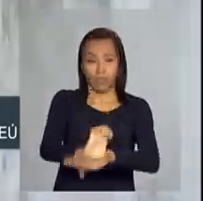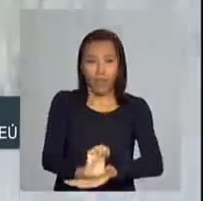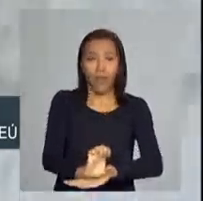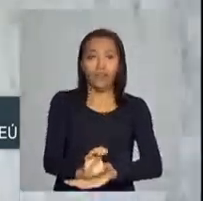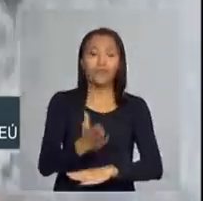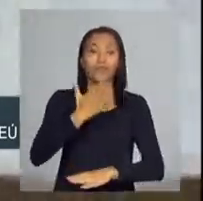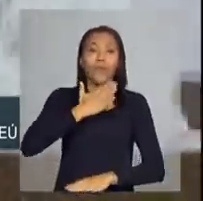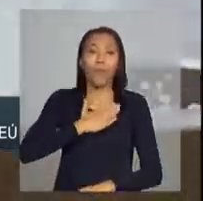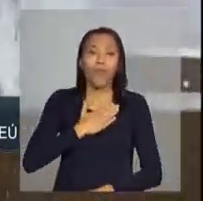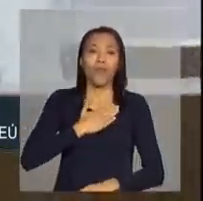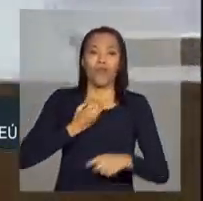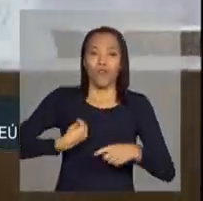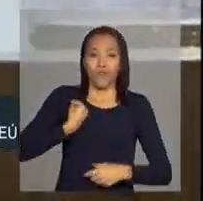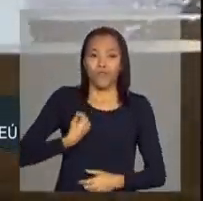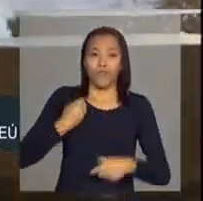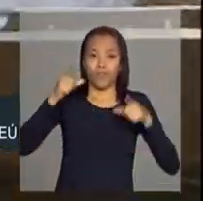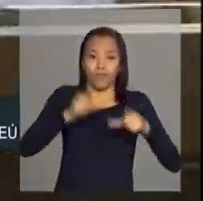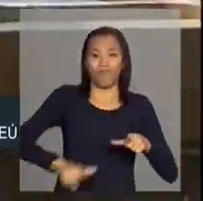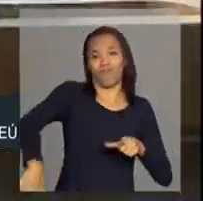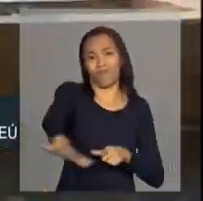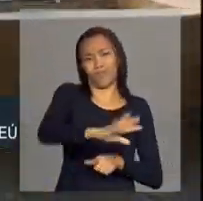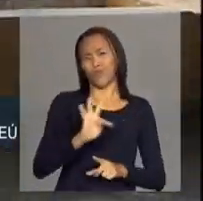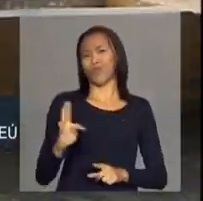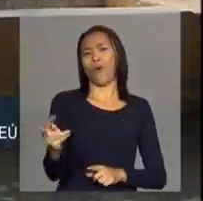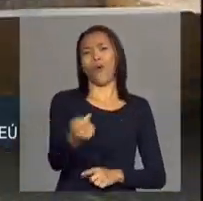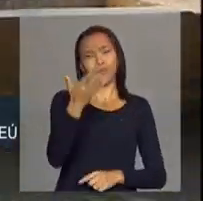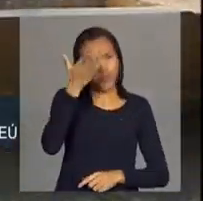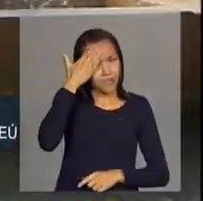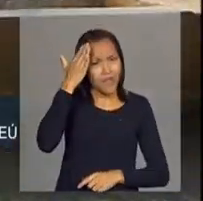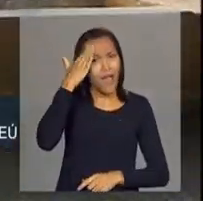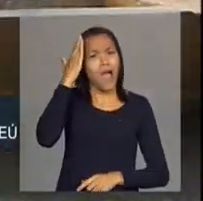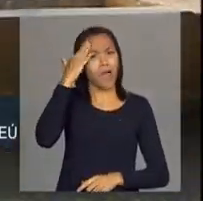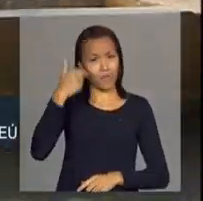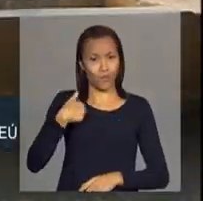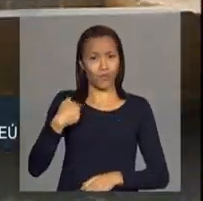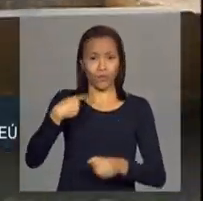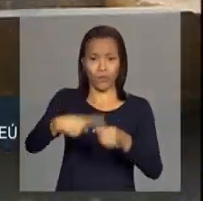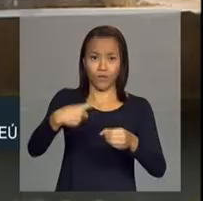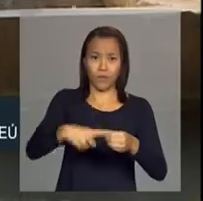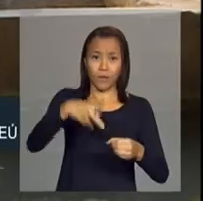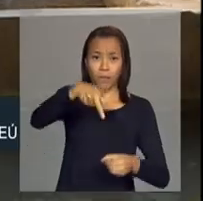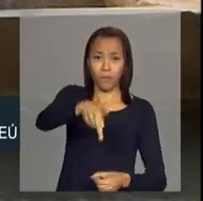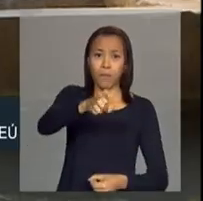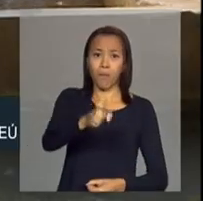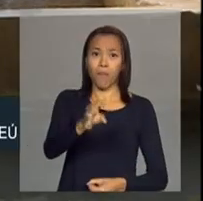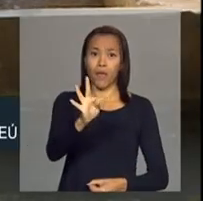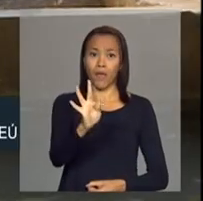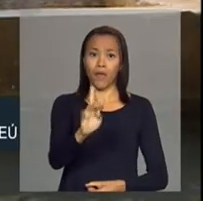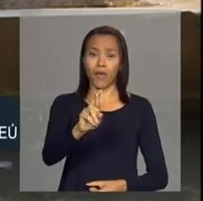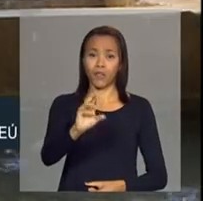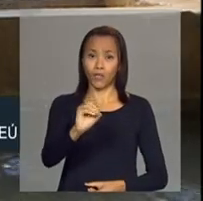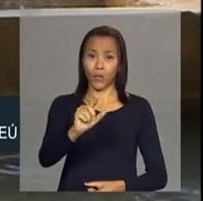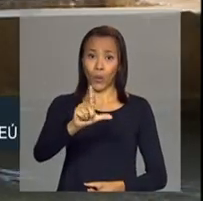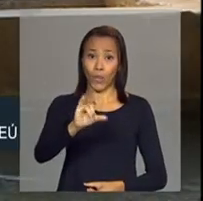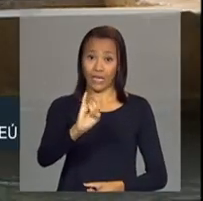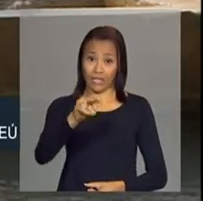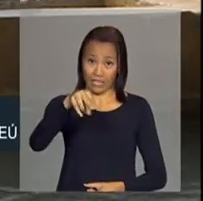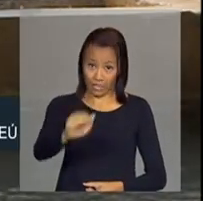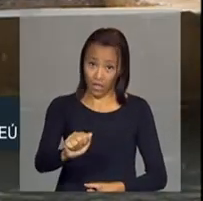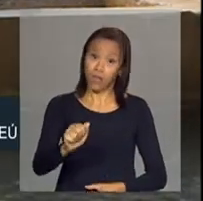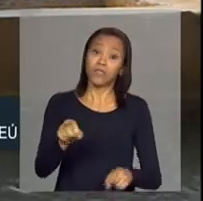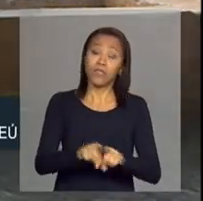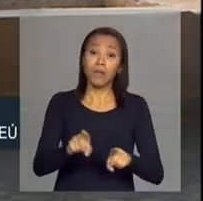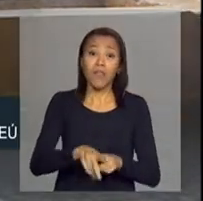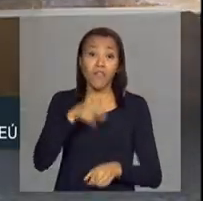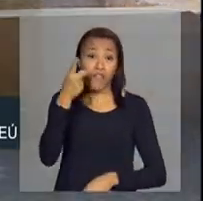meu sertão, eu que todos aqui sabem, sou lá de Petrolina, dar o testemunho das obras